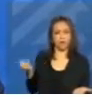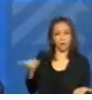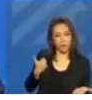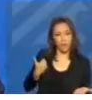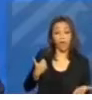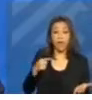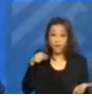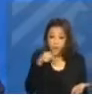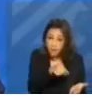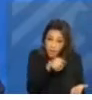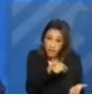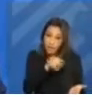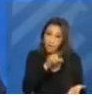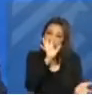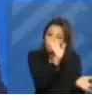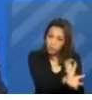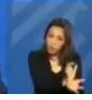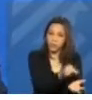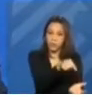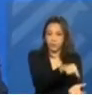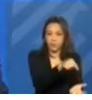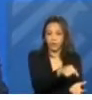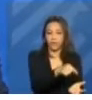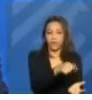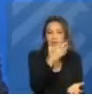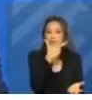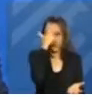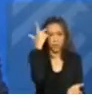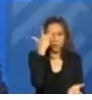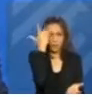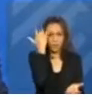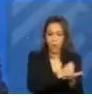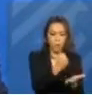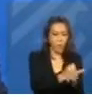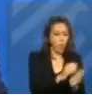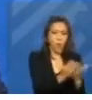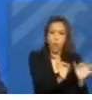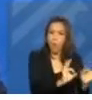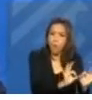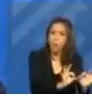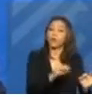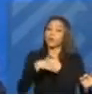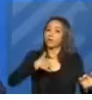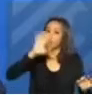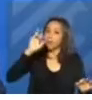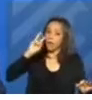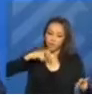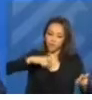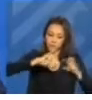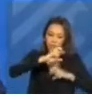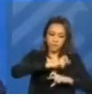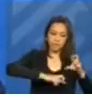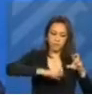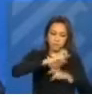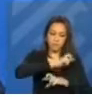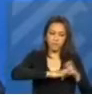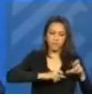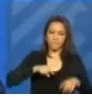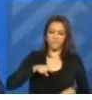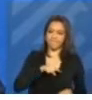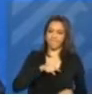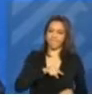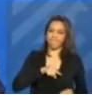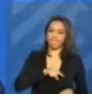base dos informais é a que ele vai precisar, a Dataprev, fazer mais checagens. Por causa